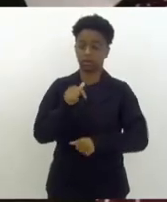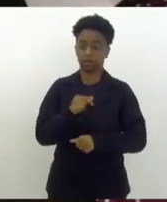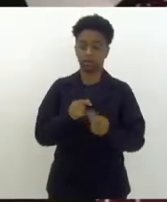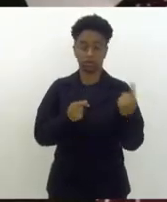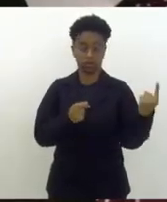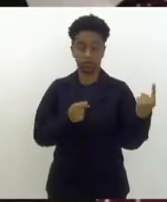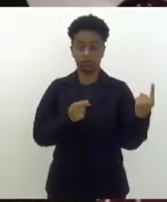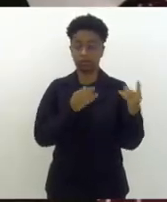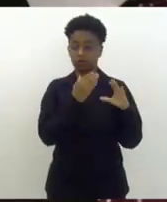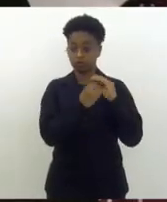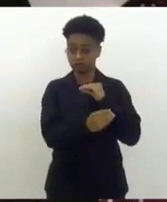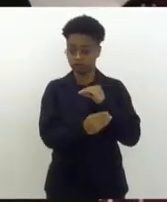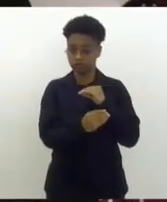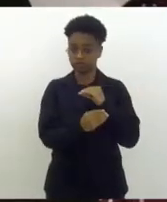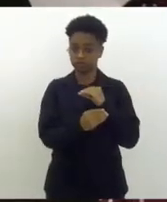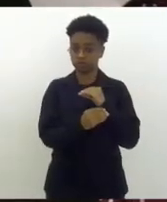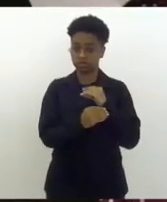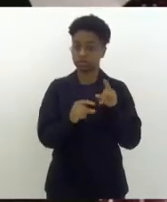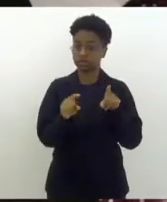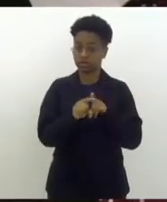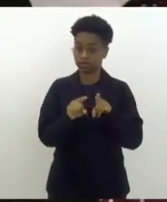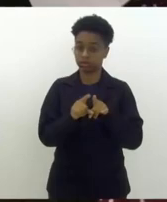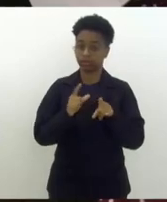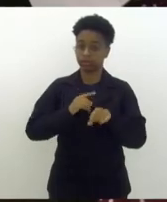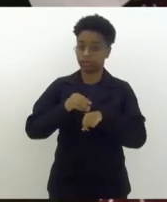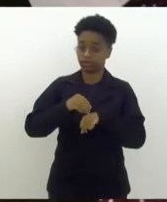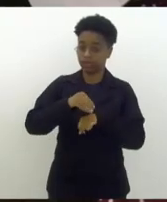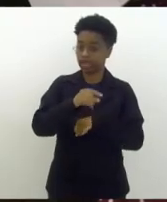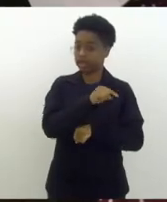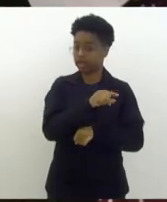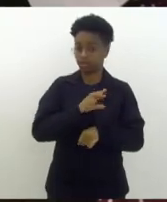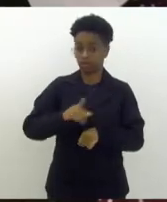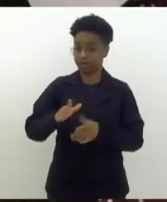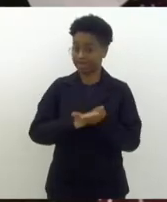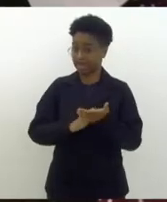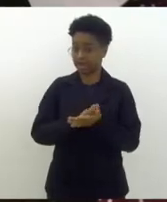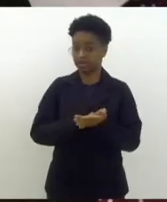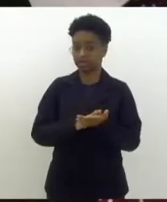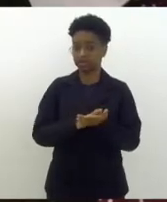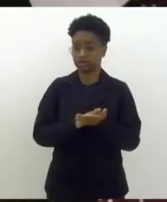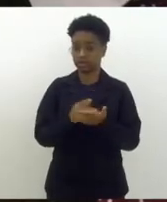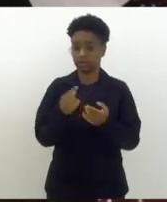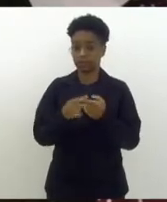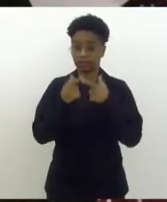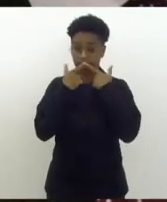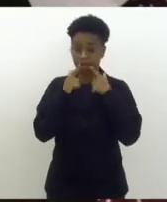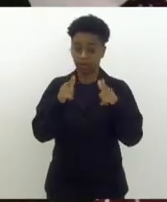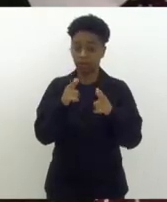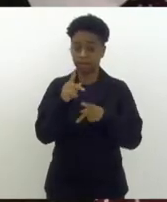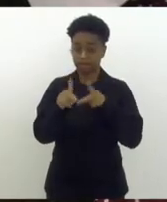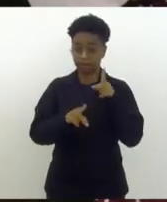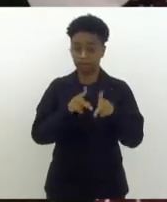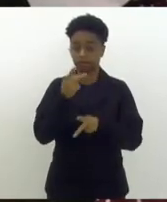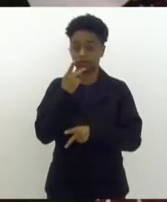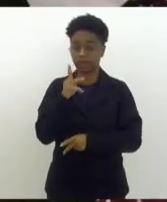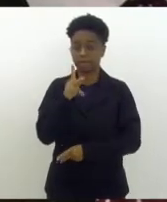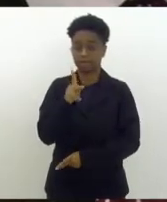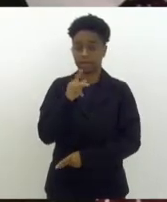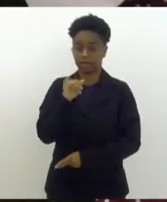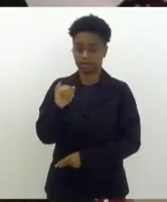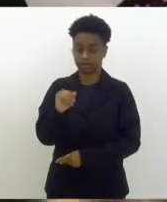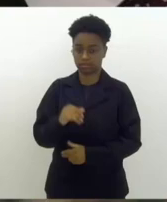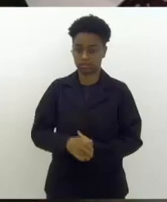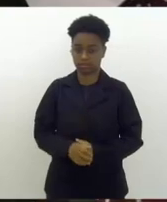fugiu e a indicativas que ele não é absolutamente nada como se diz na linguagem popular um pi